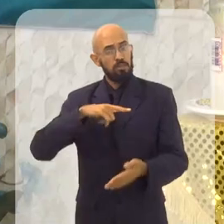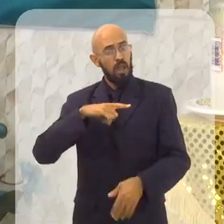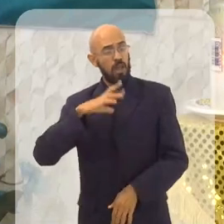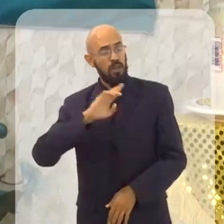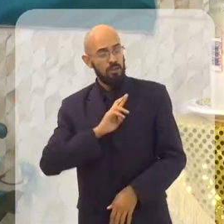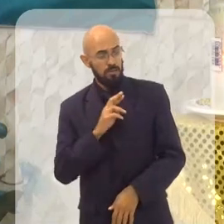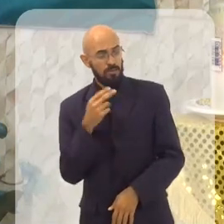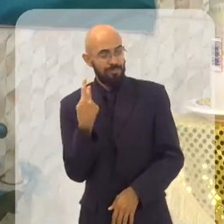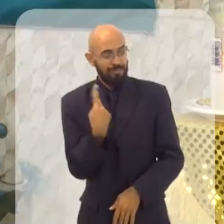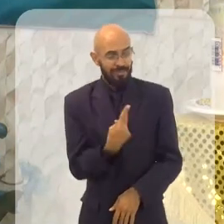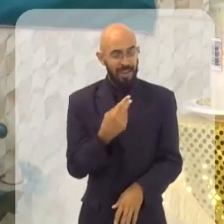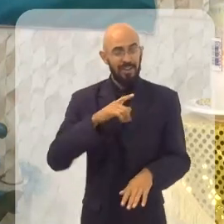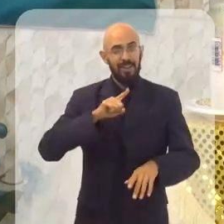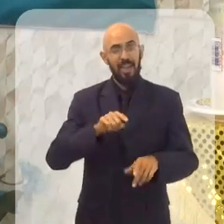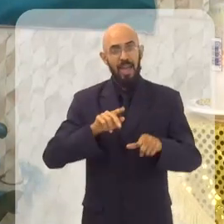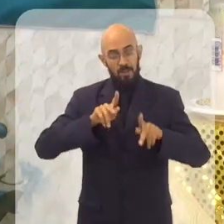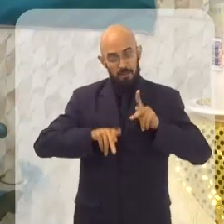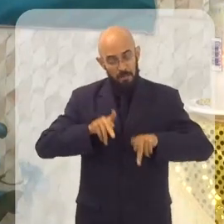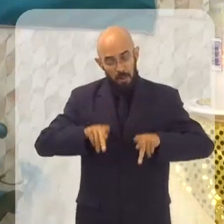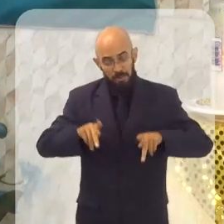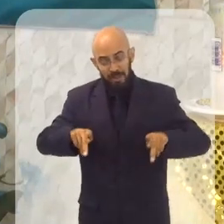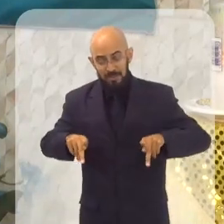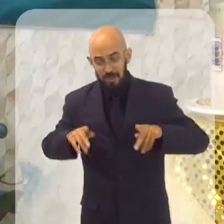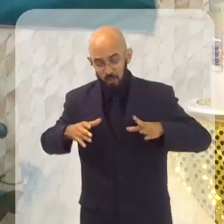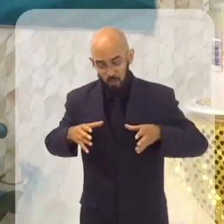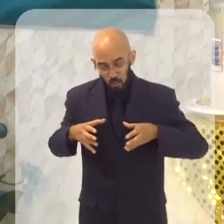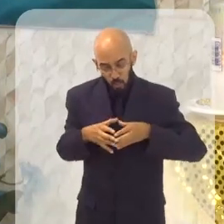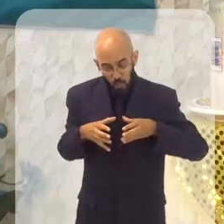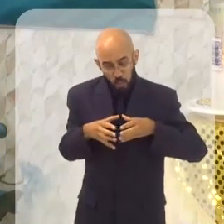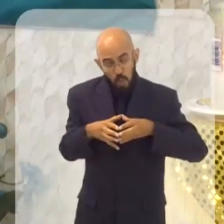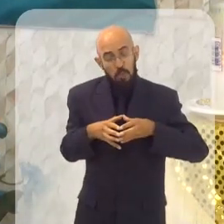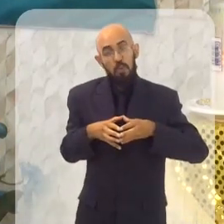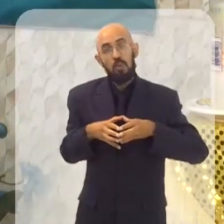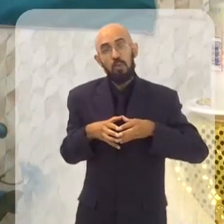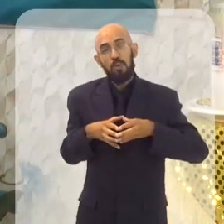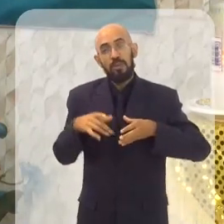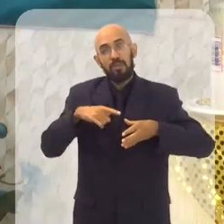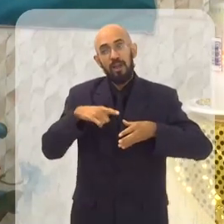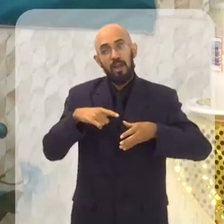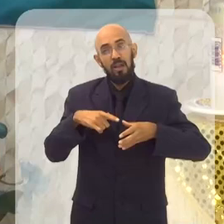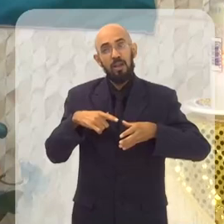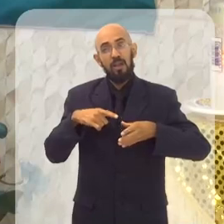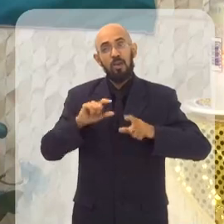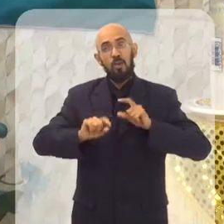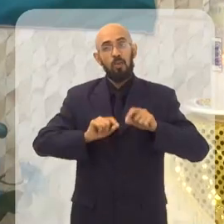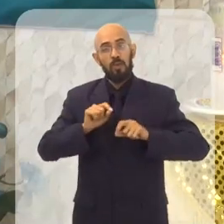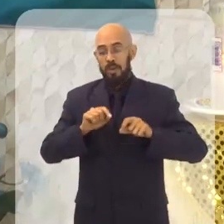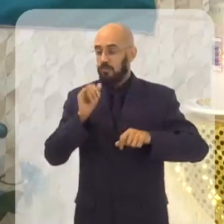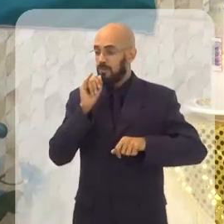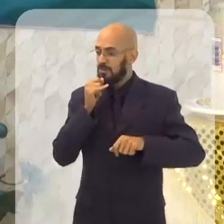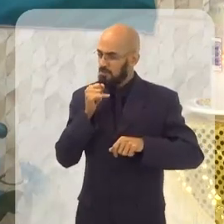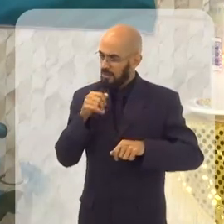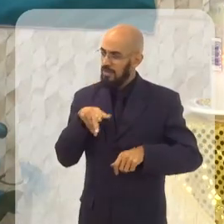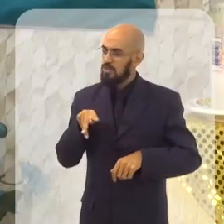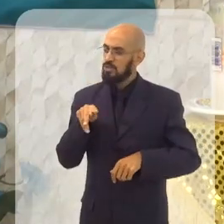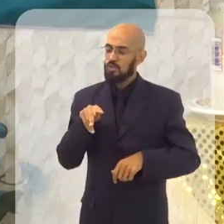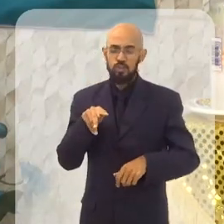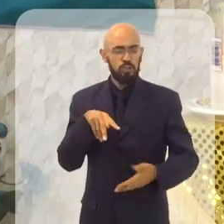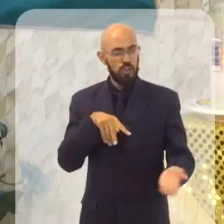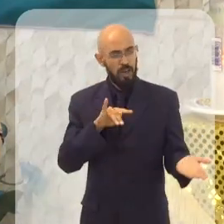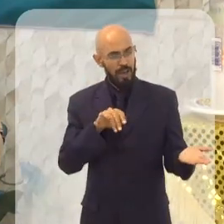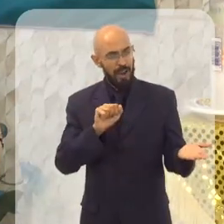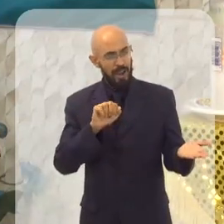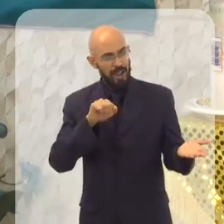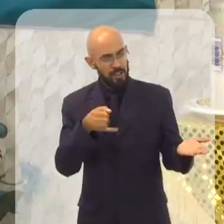religião e ele é um povo, ele é uma etnia. Que, infelizmente, né, Kátia, até os dias de